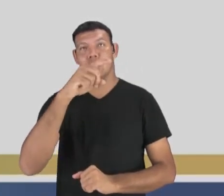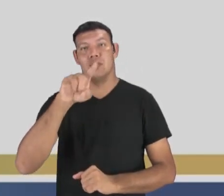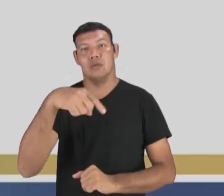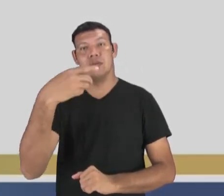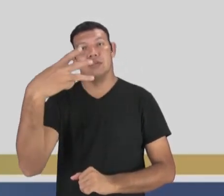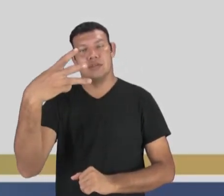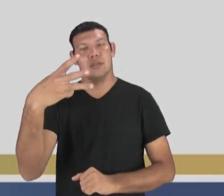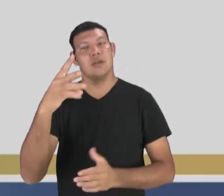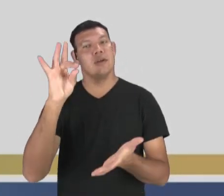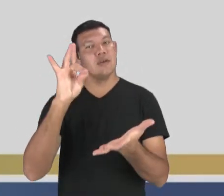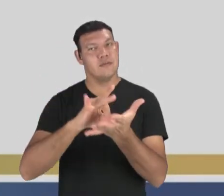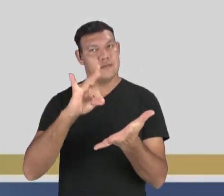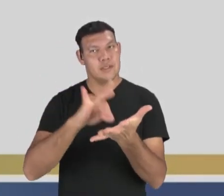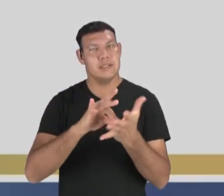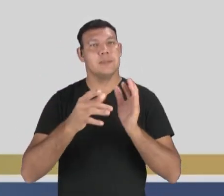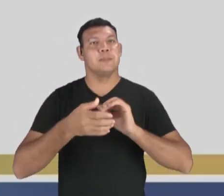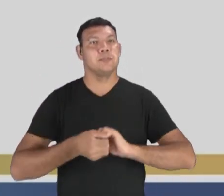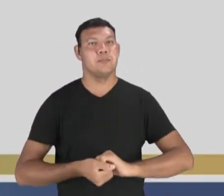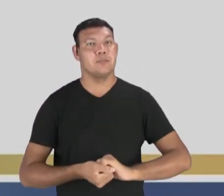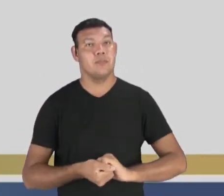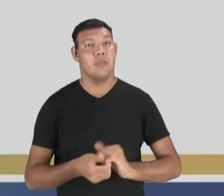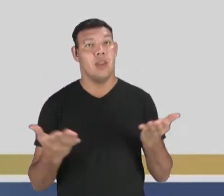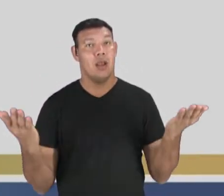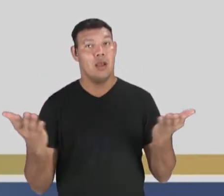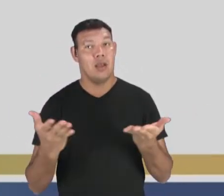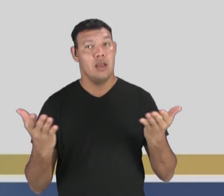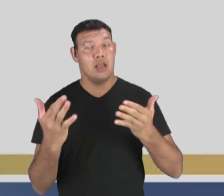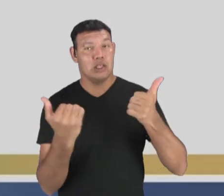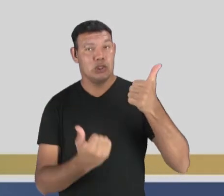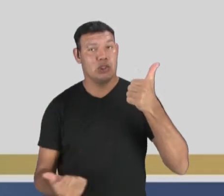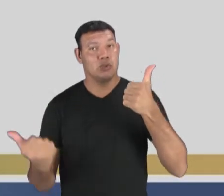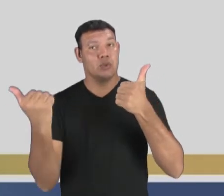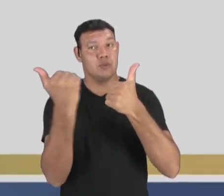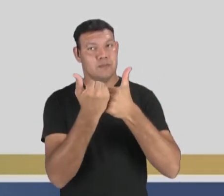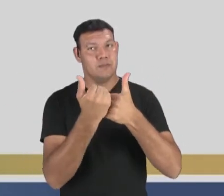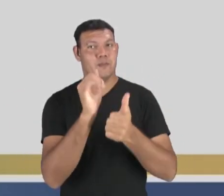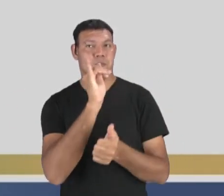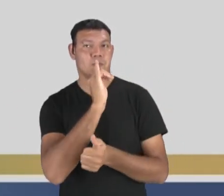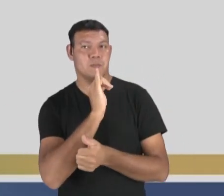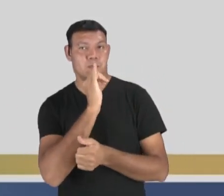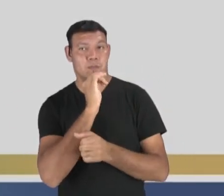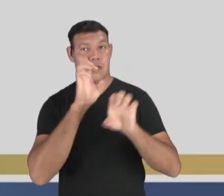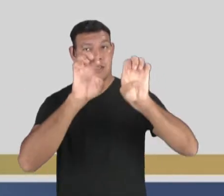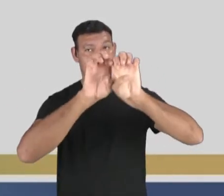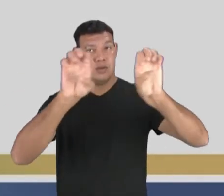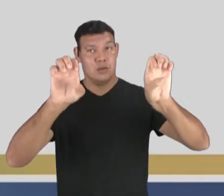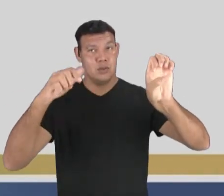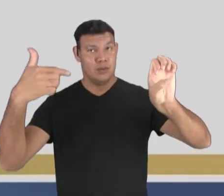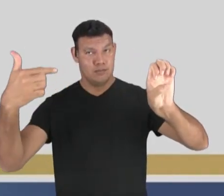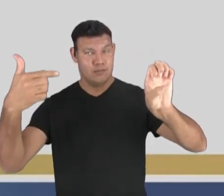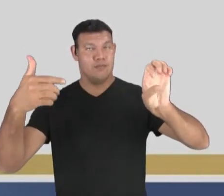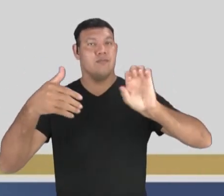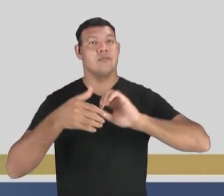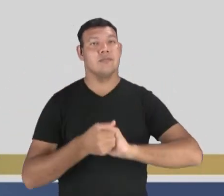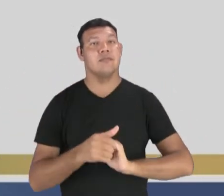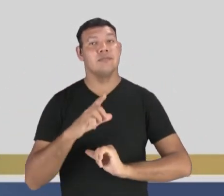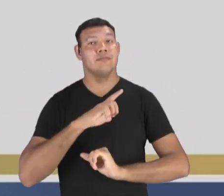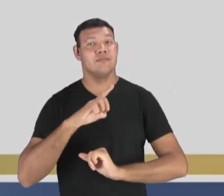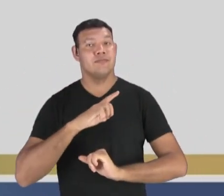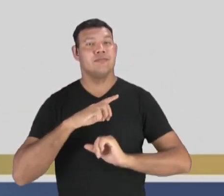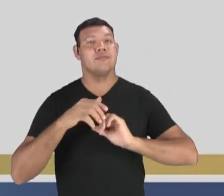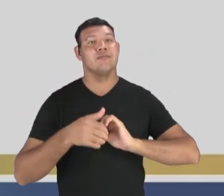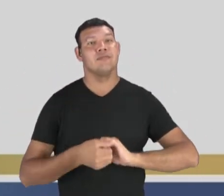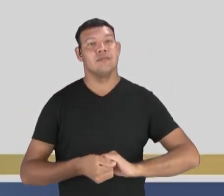como solução. Tudo bem? Agora, quando nós substituirmos, por exemplo, na segunda equação, nós teremos a